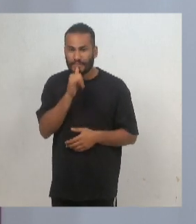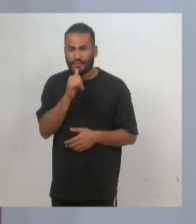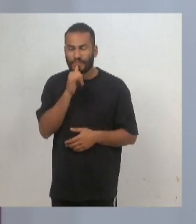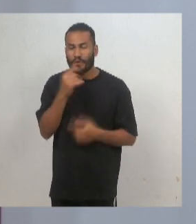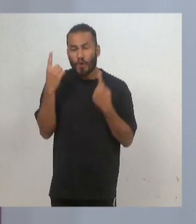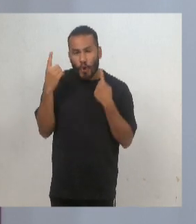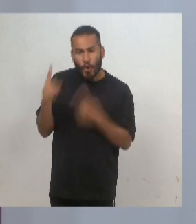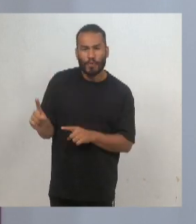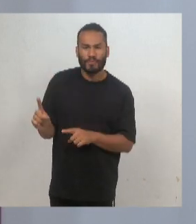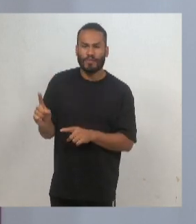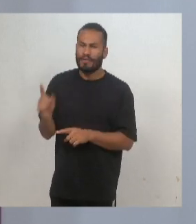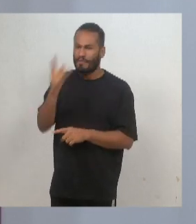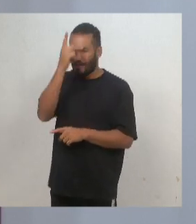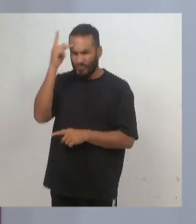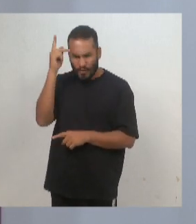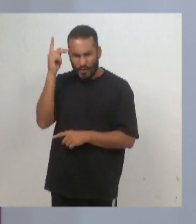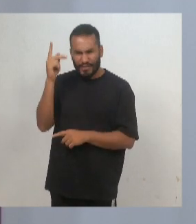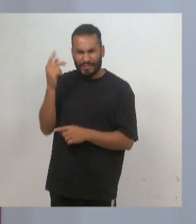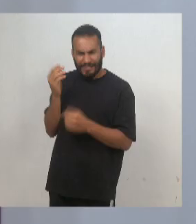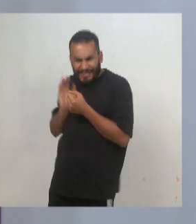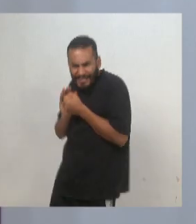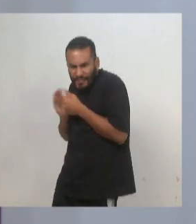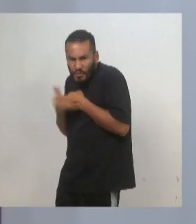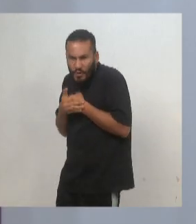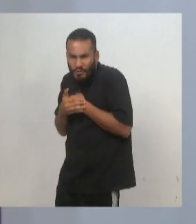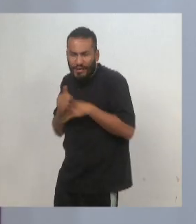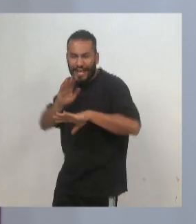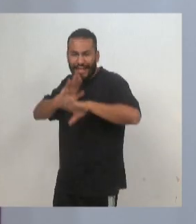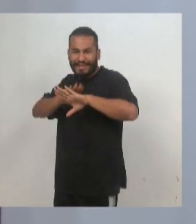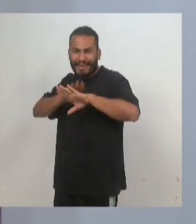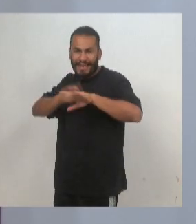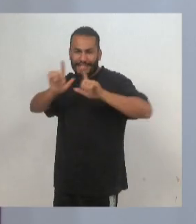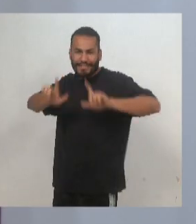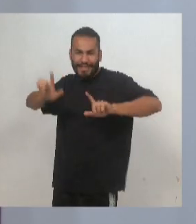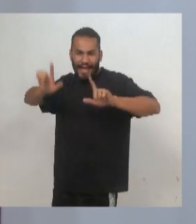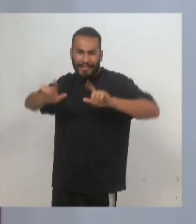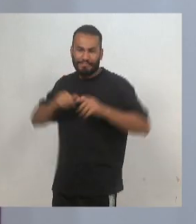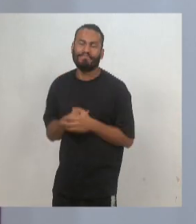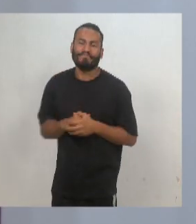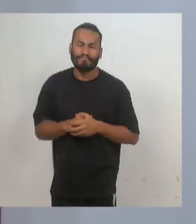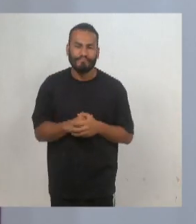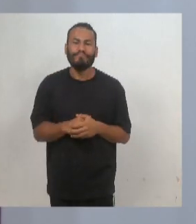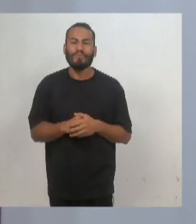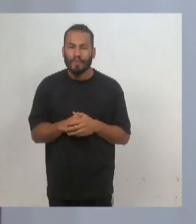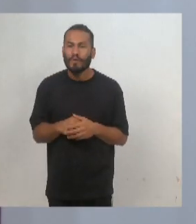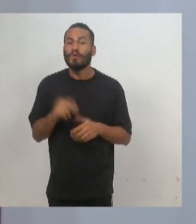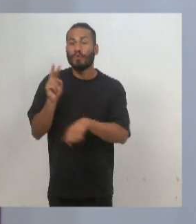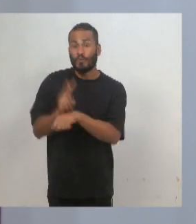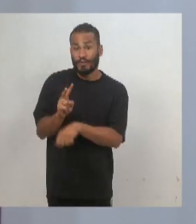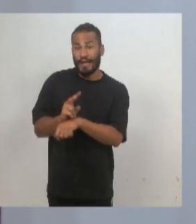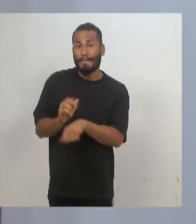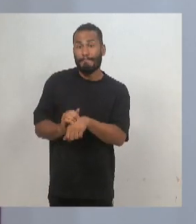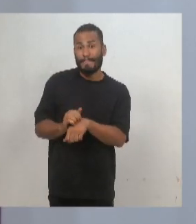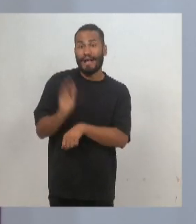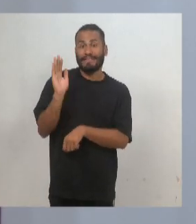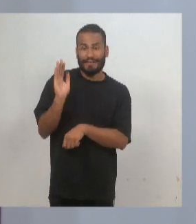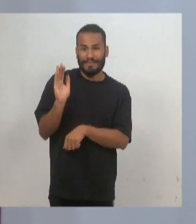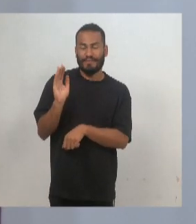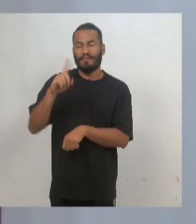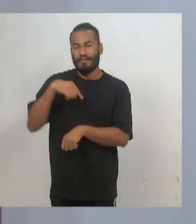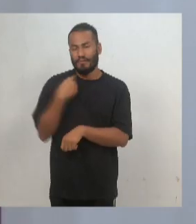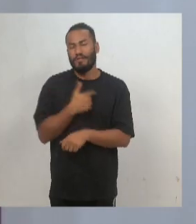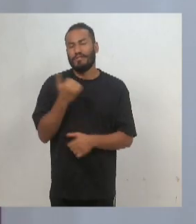contra esses predadores que se escondem atrás das telas. Vamos cuidar mais das